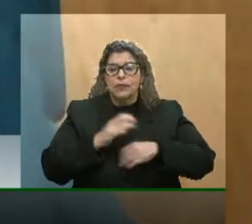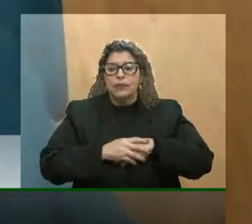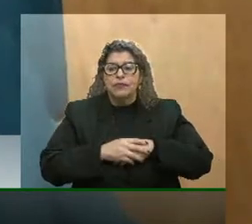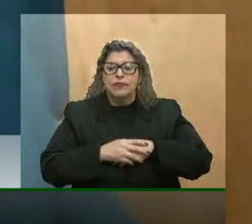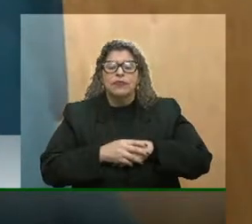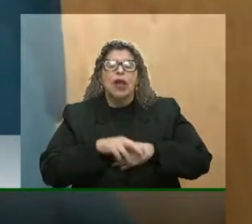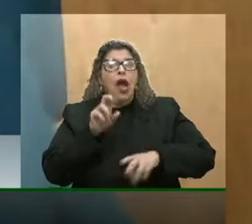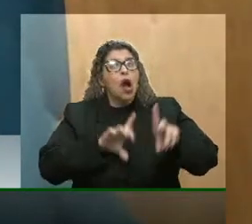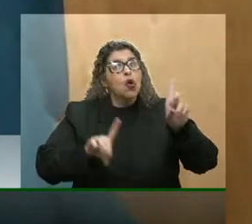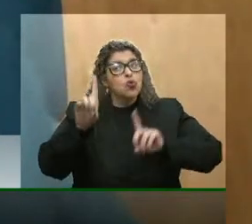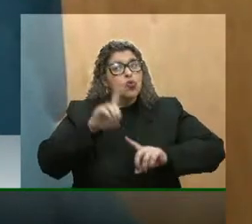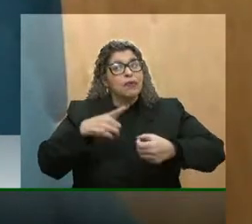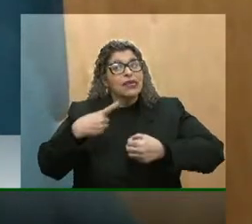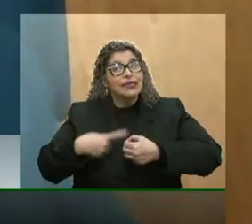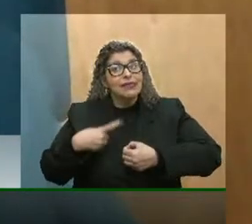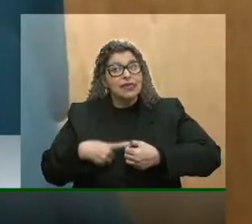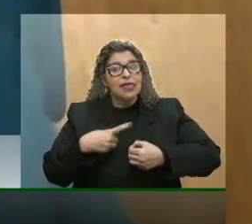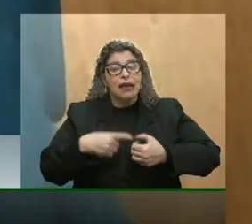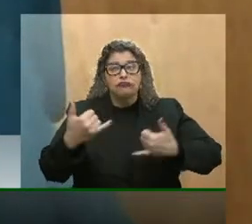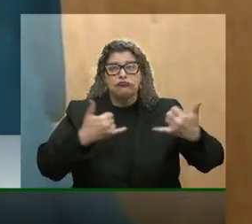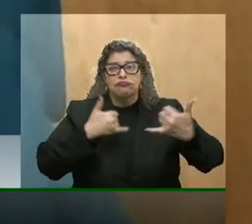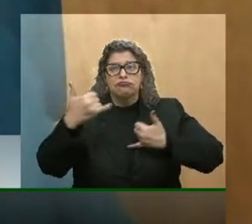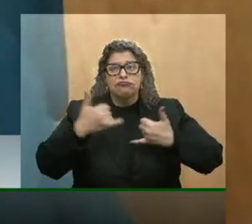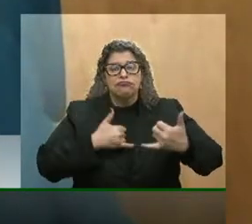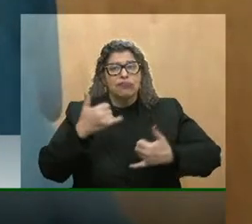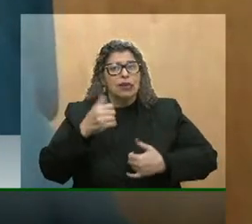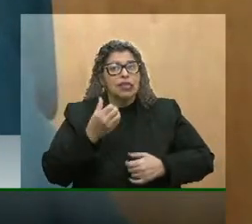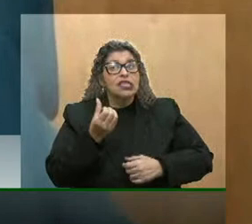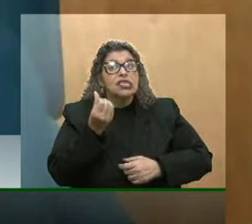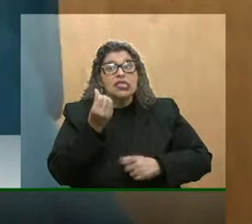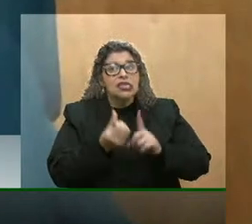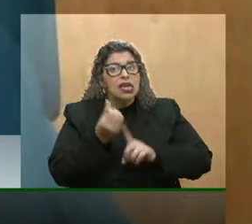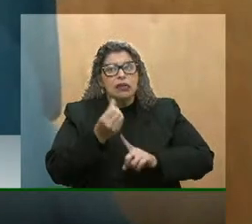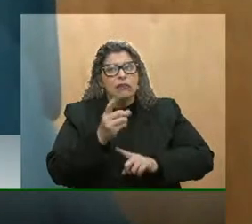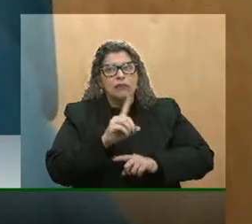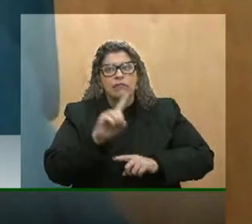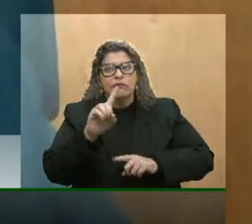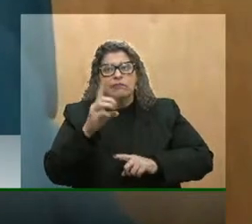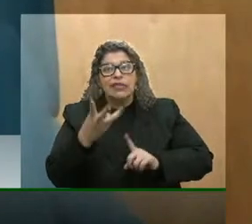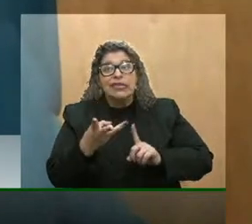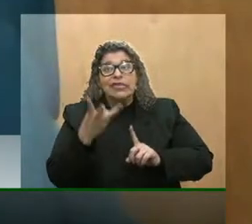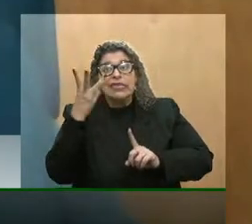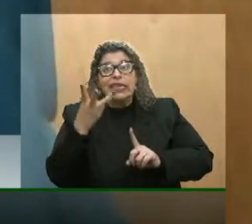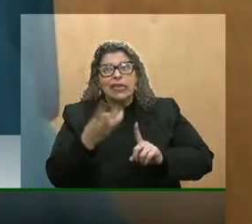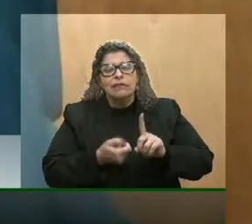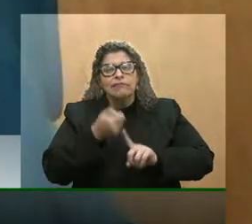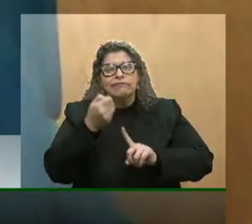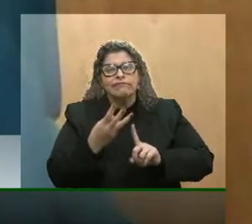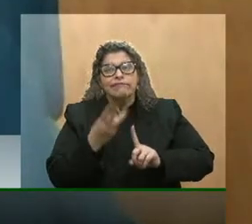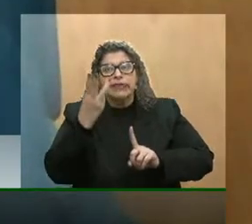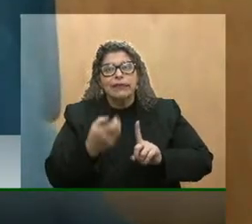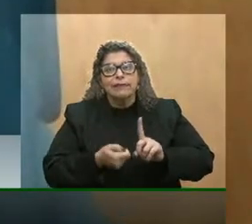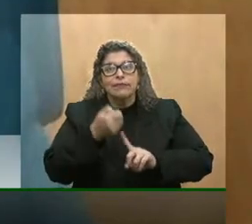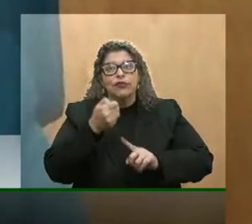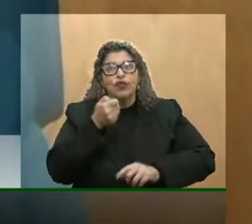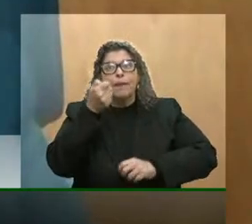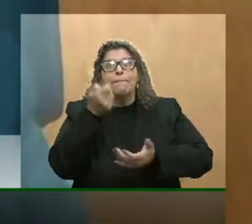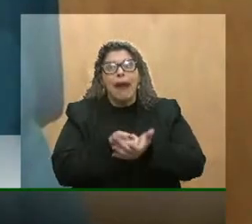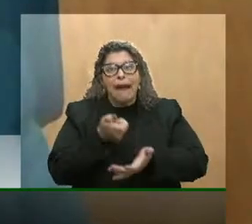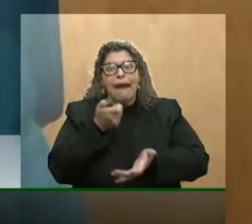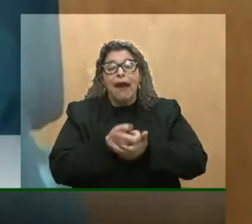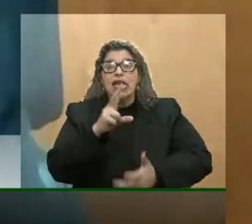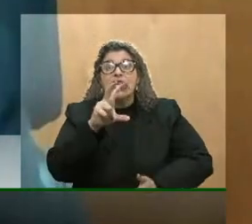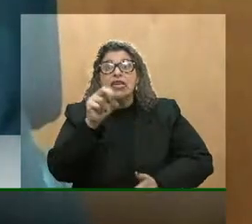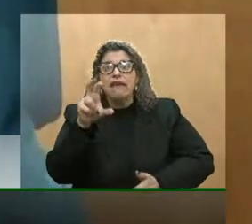em alguns municípios e lá me informaram que não era de 6 em 6, é de 3 em 3. E o caso é mais grave ainda. Eles estavam sendo obrigados a